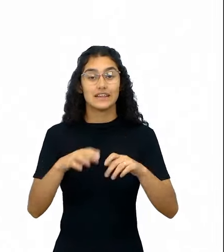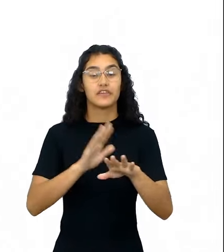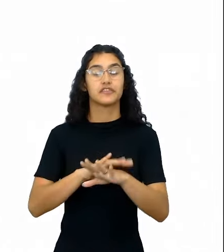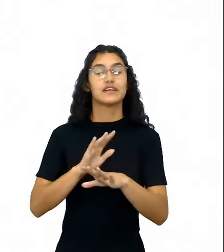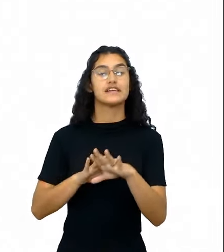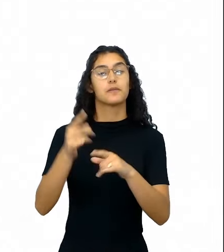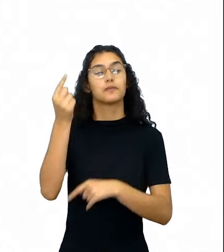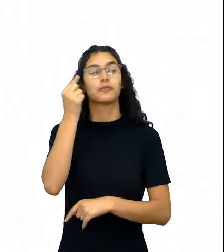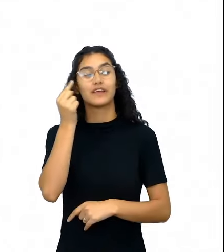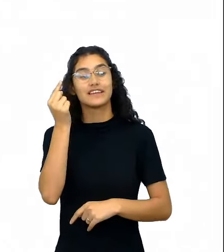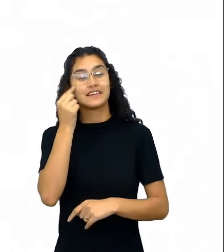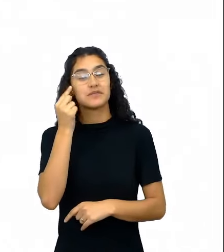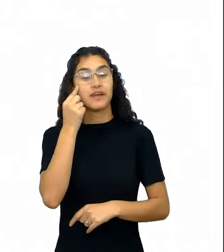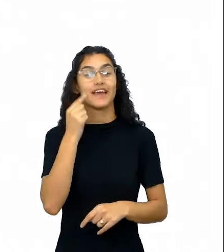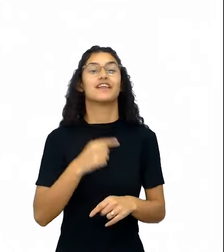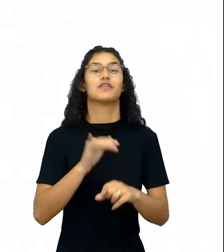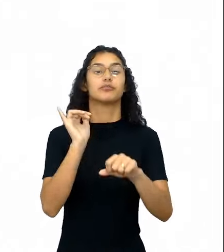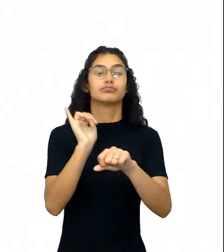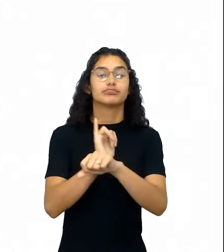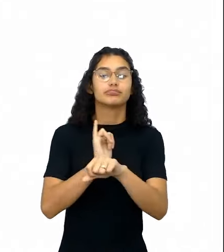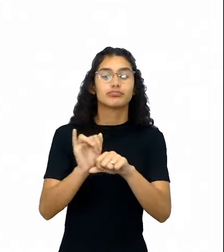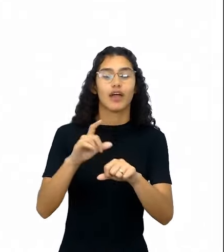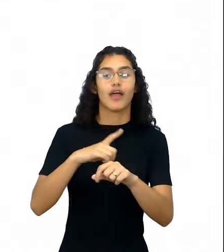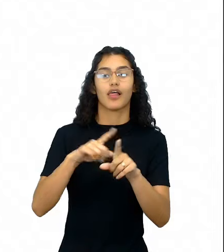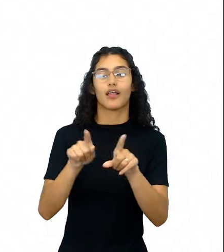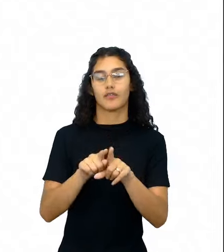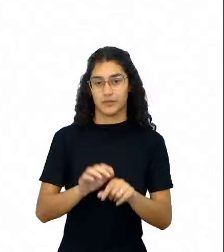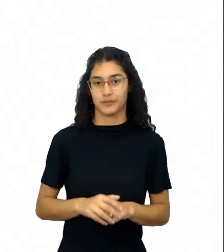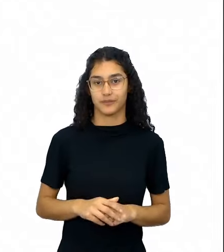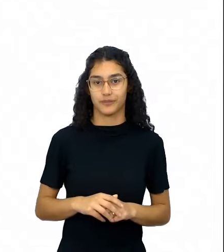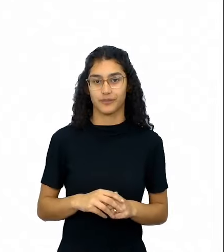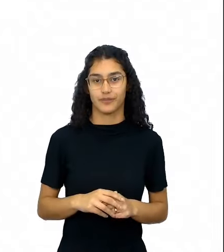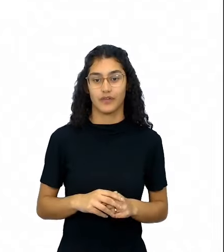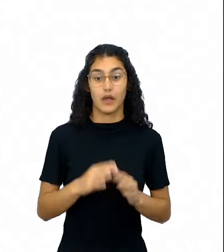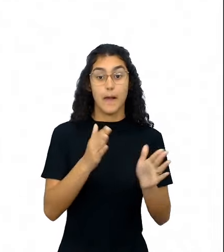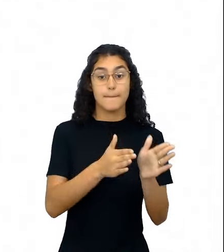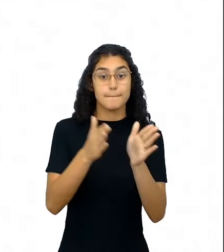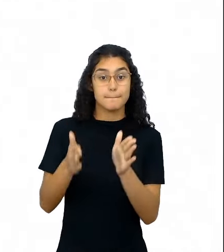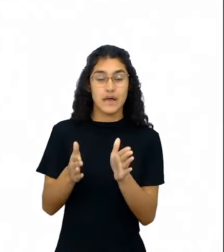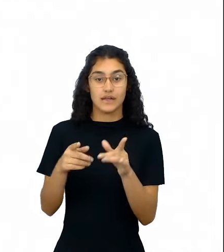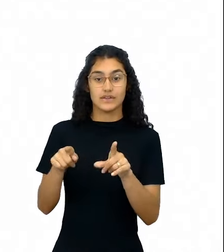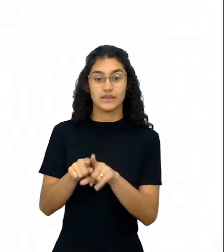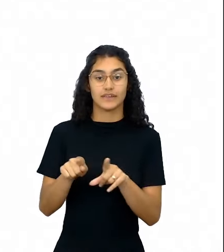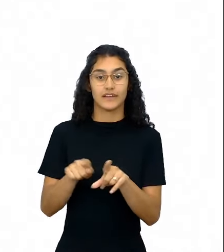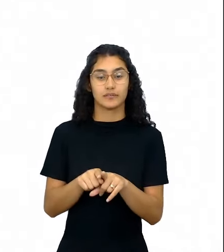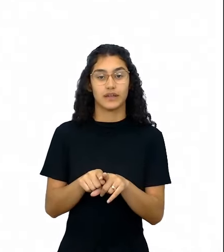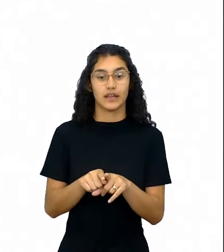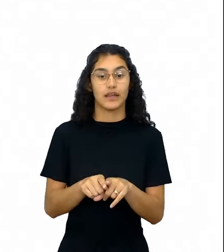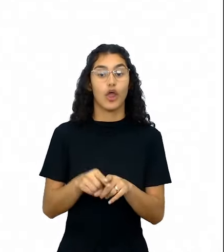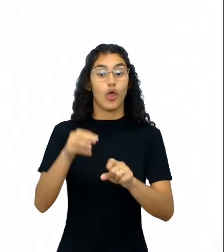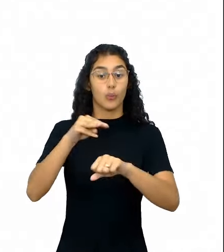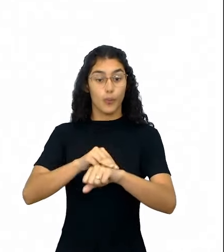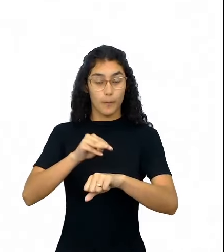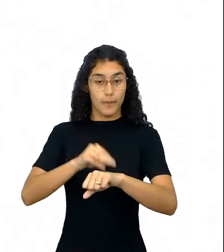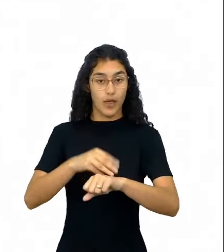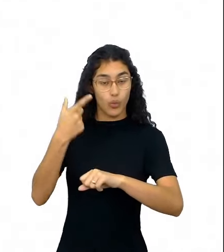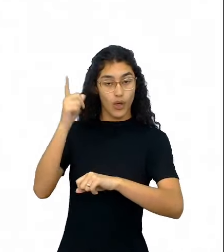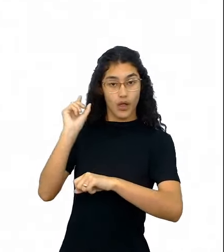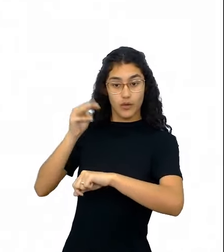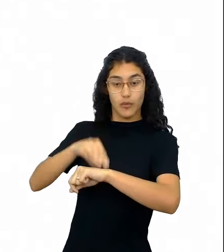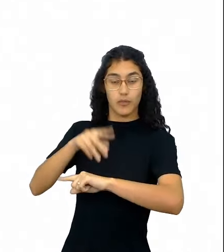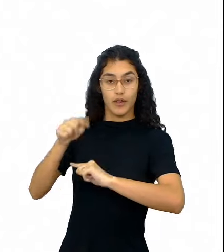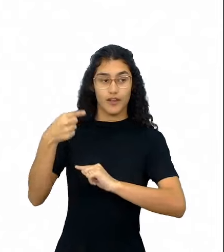em consideração para que esse trabalho seja frutífero? Passos do antes, passos do durante, passos do